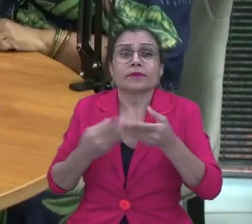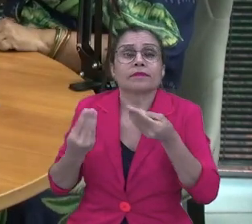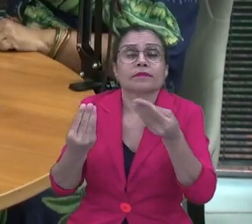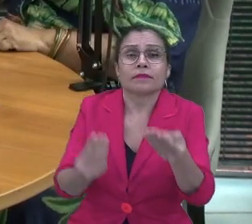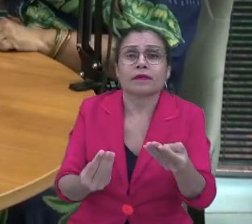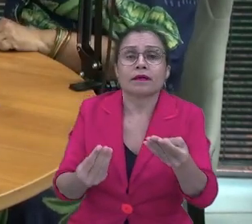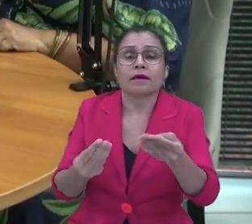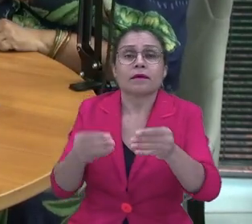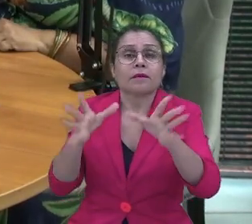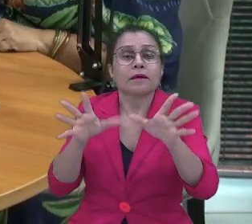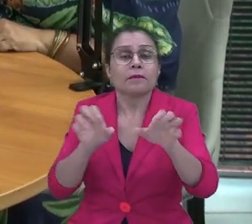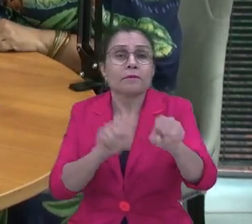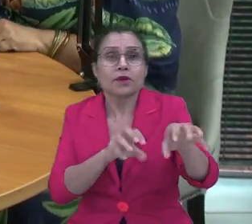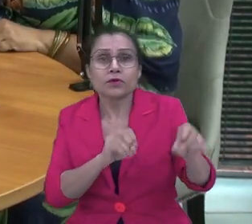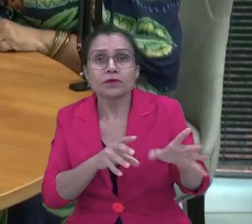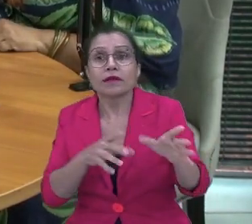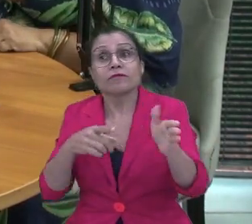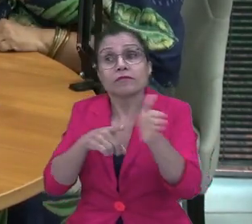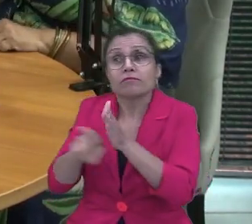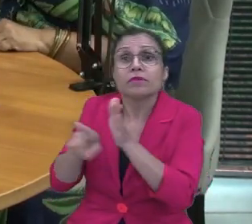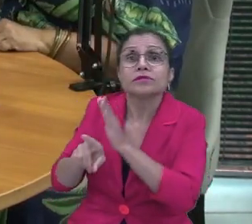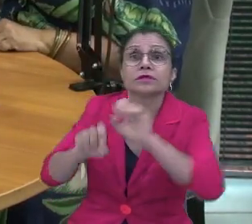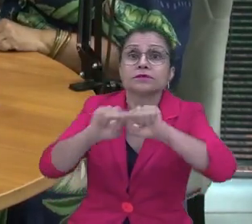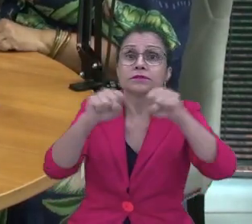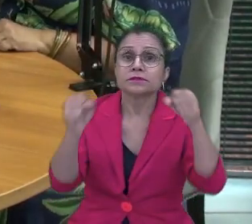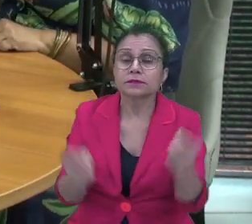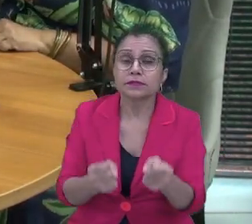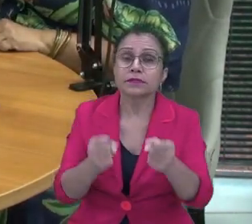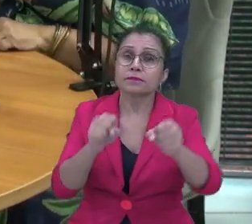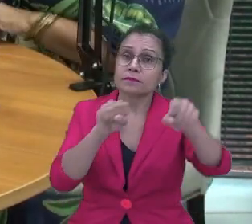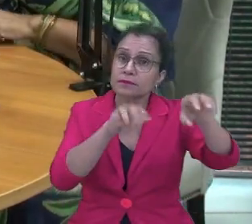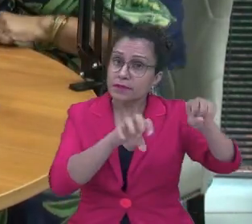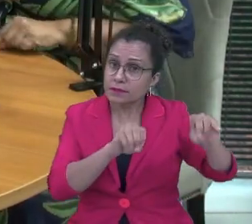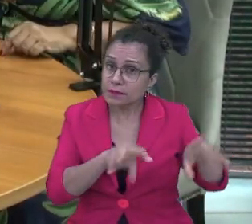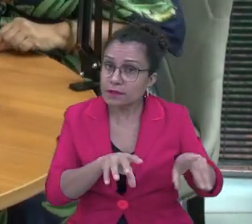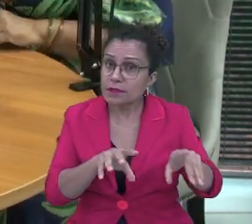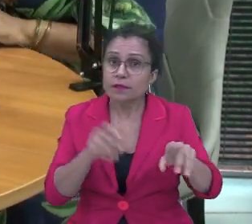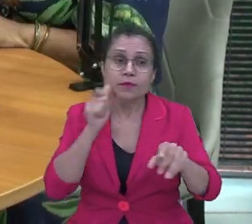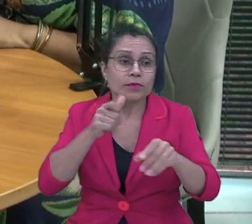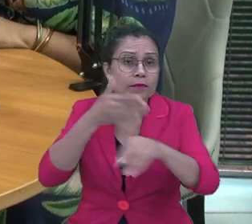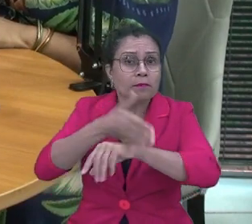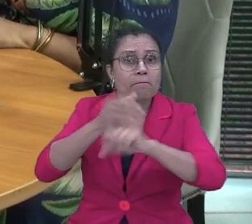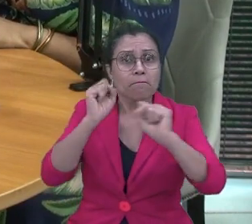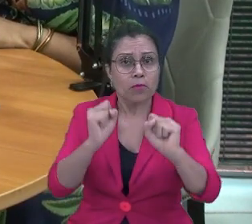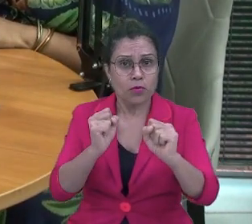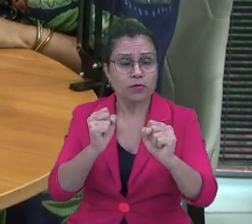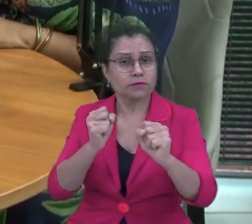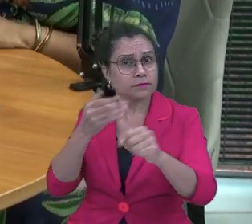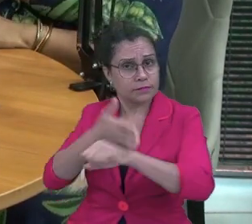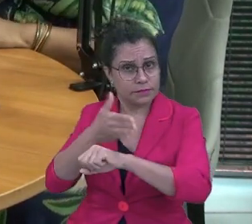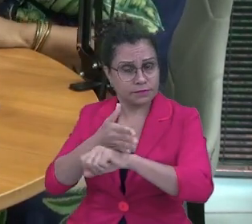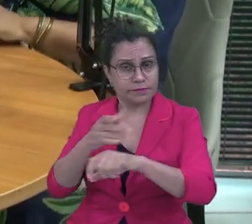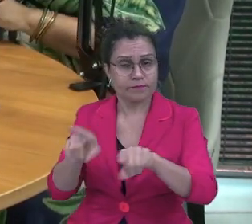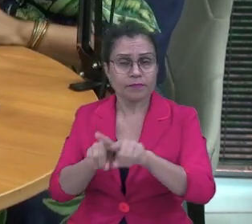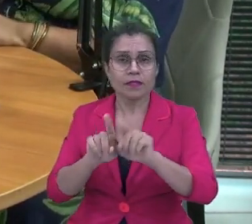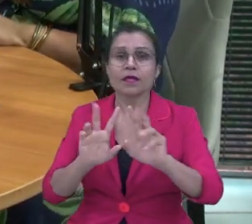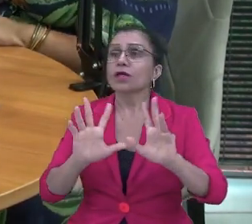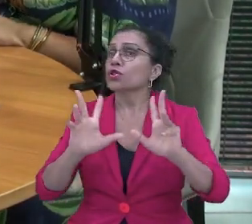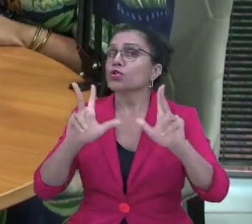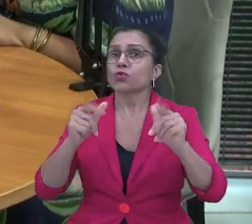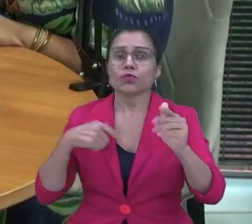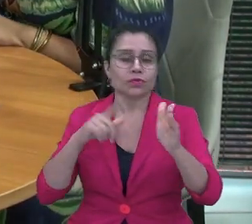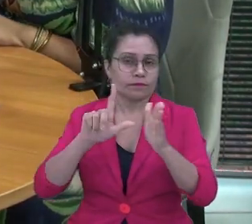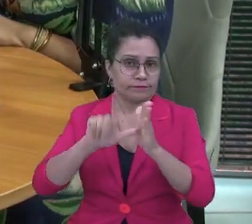educação. Então, ela foi questionar o sistema educacional para que as mulheres pudessem participar. Porque tudo para nós chegou tardiamente. Então, nossa,